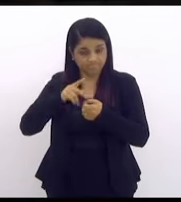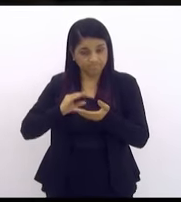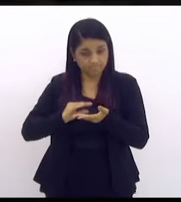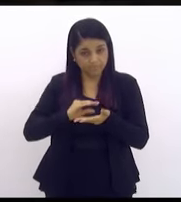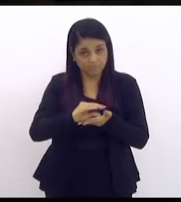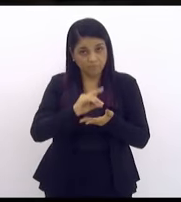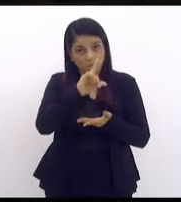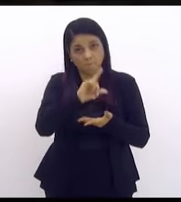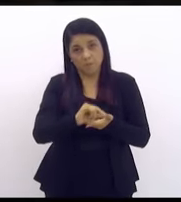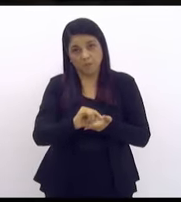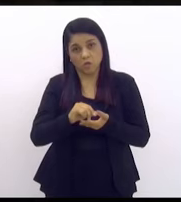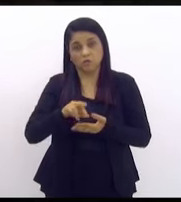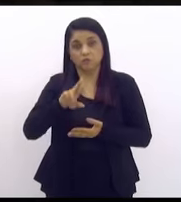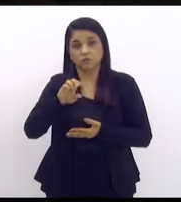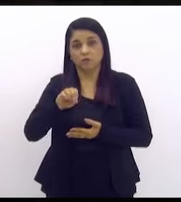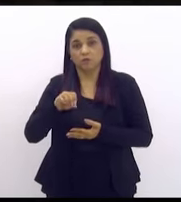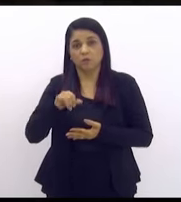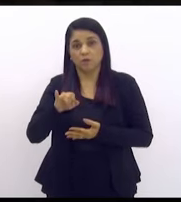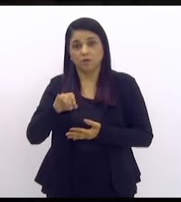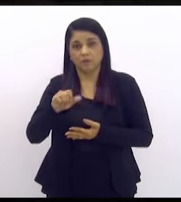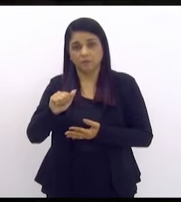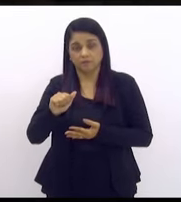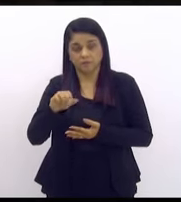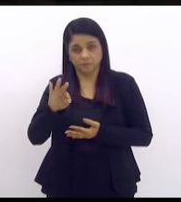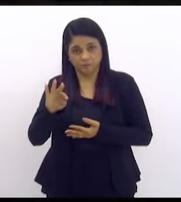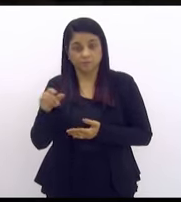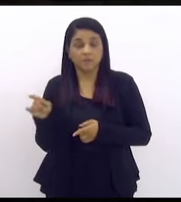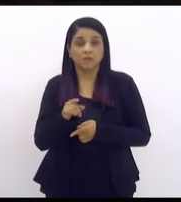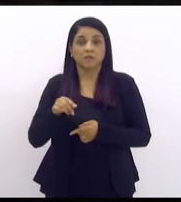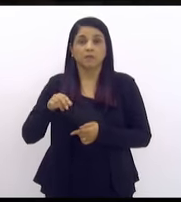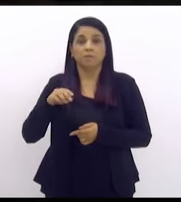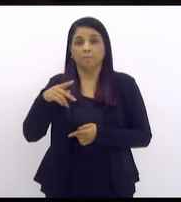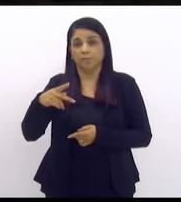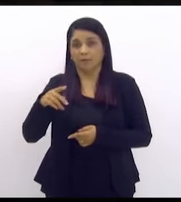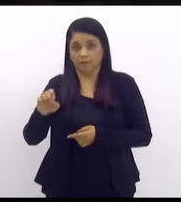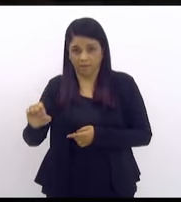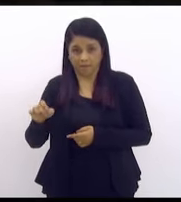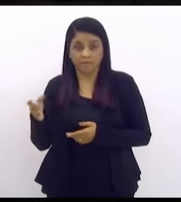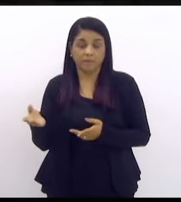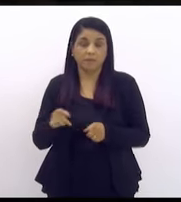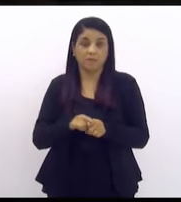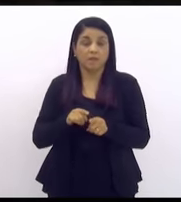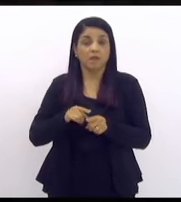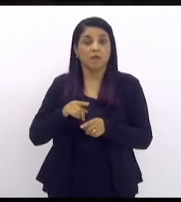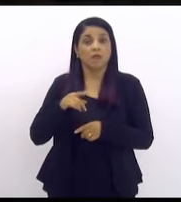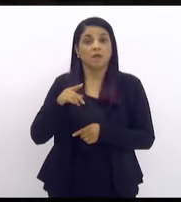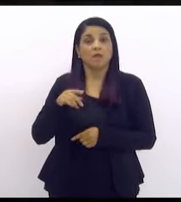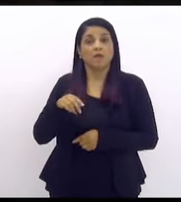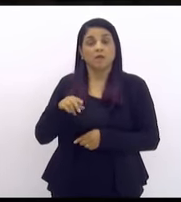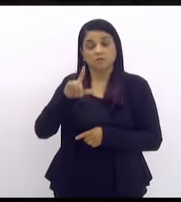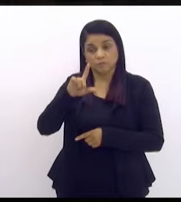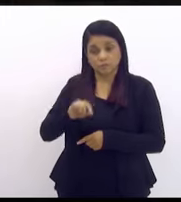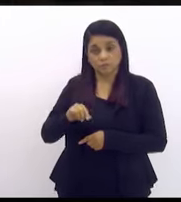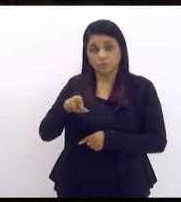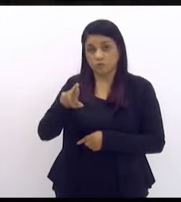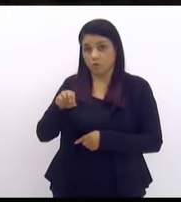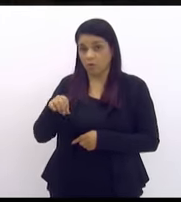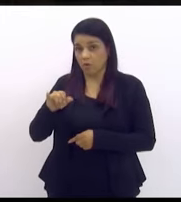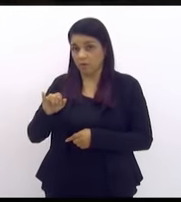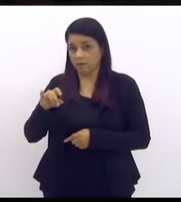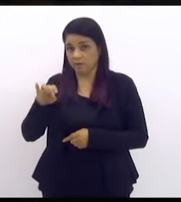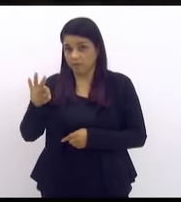a menor de royalties e PE. E é necessário dizer que na divisão de royalties e PE, a União leva